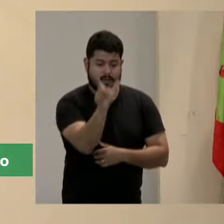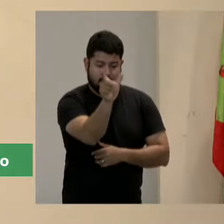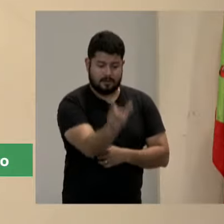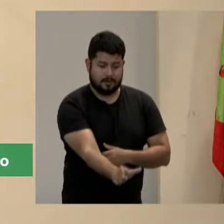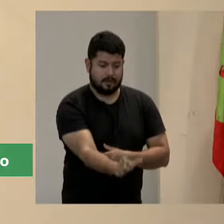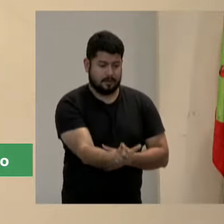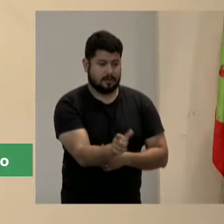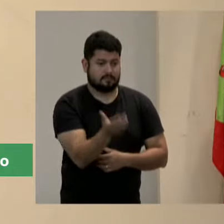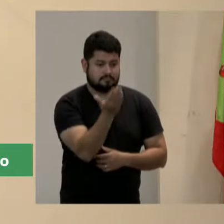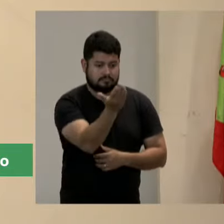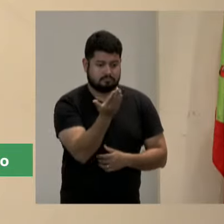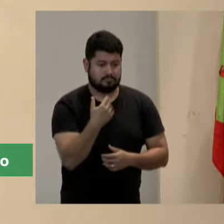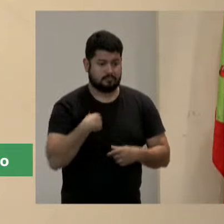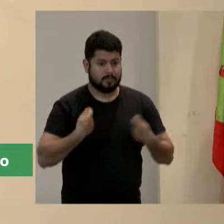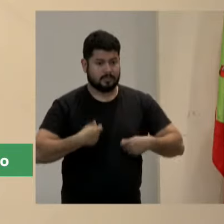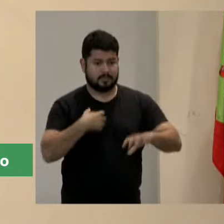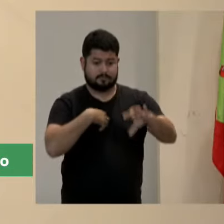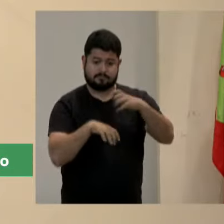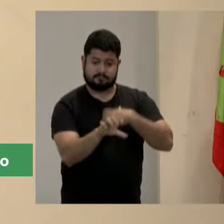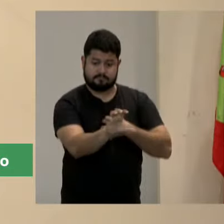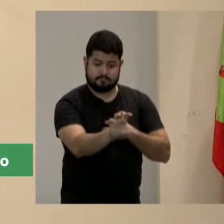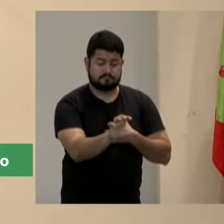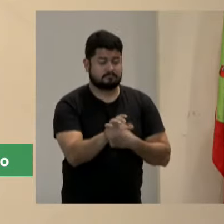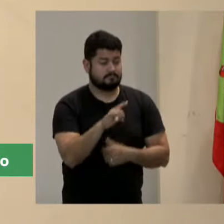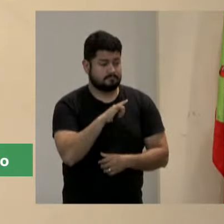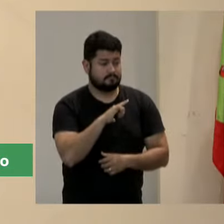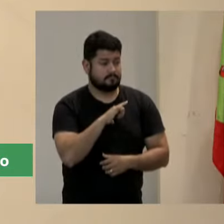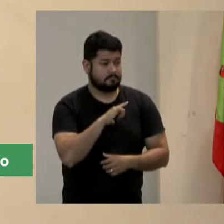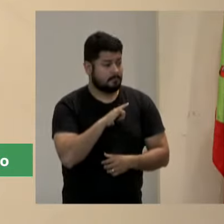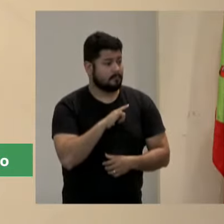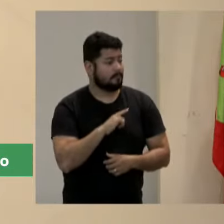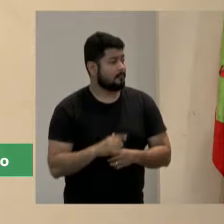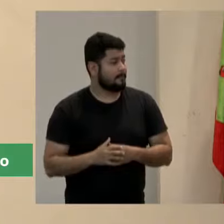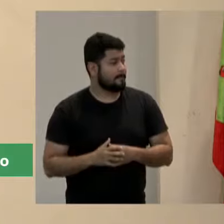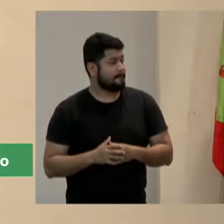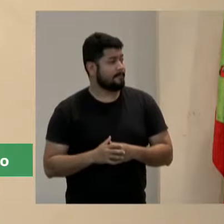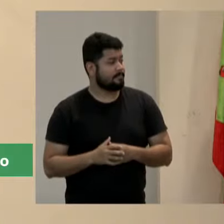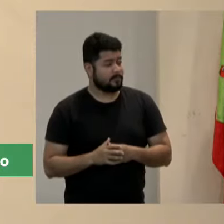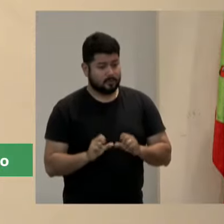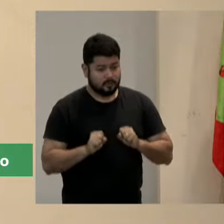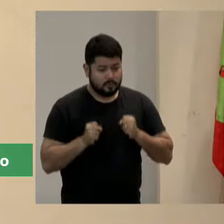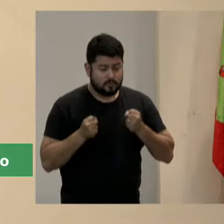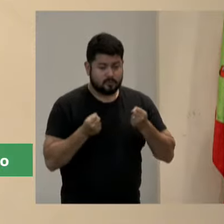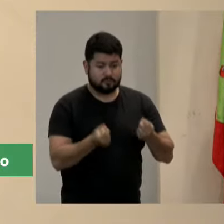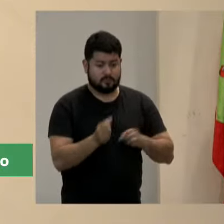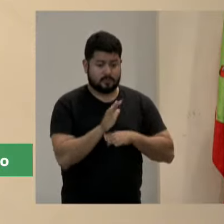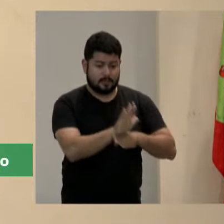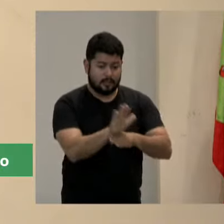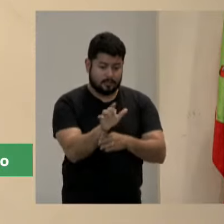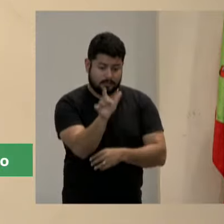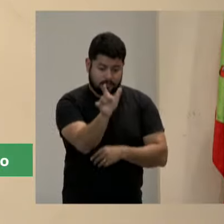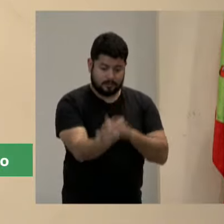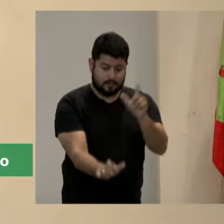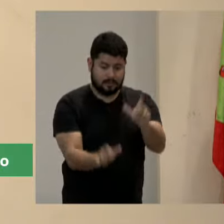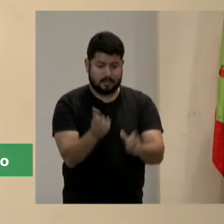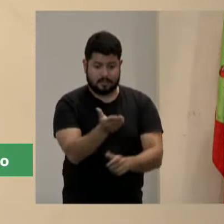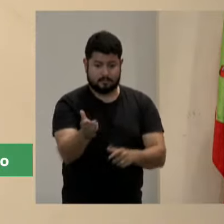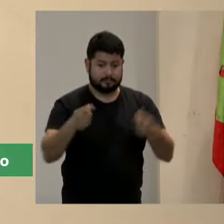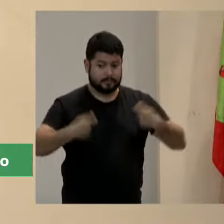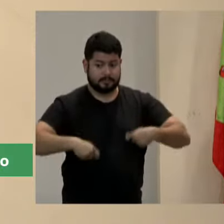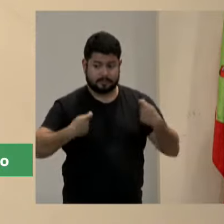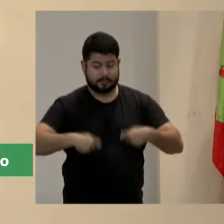haja com a alma humana. Faça o seu melhor para auxiliar aquele outro que está ali